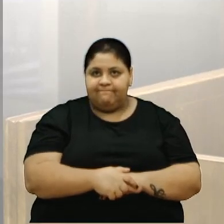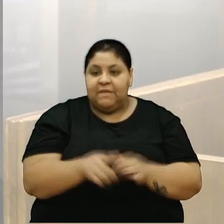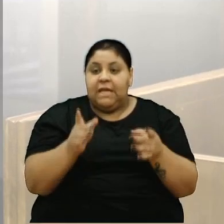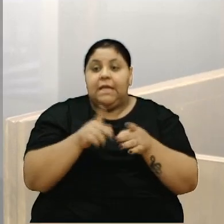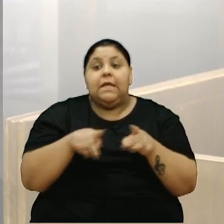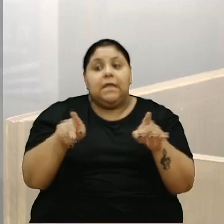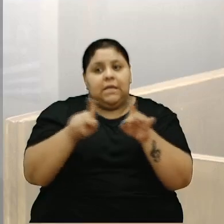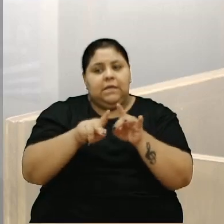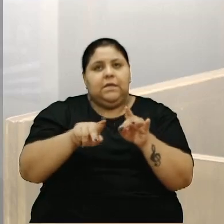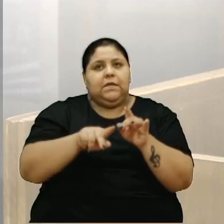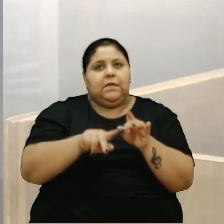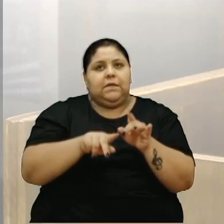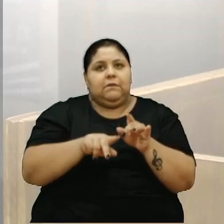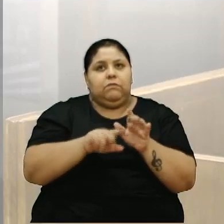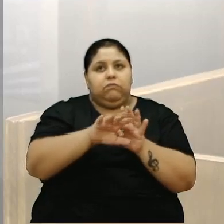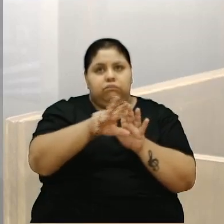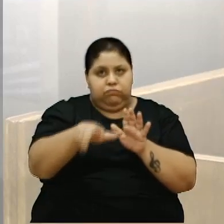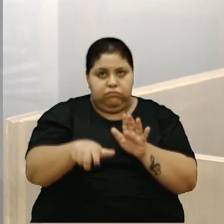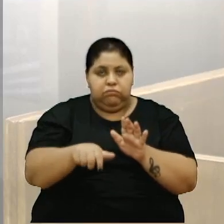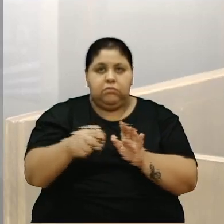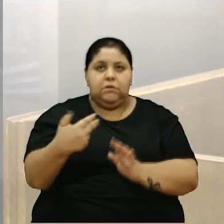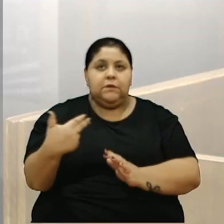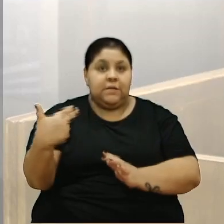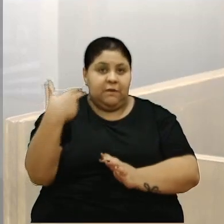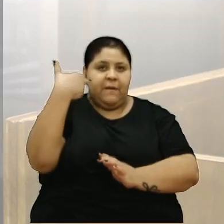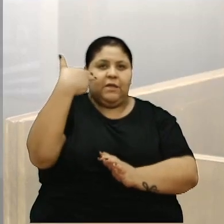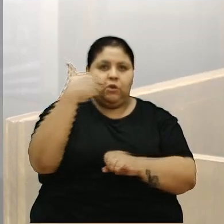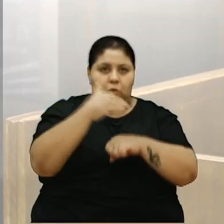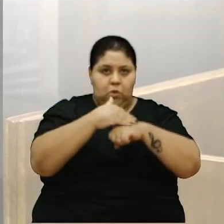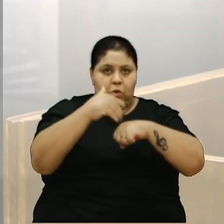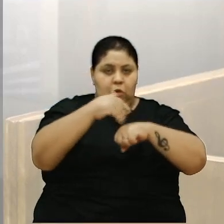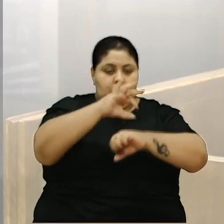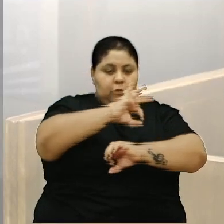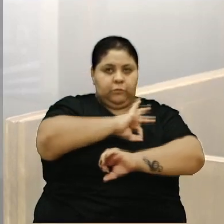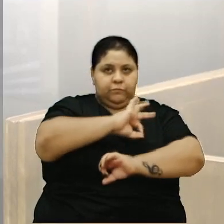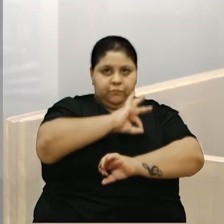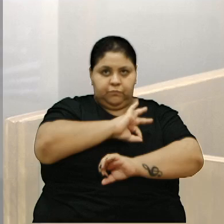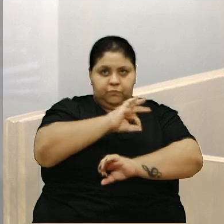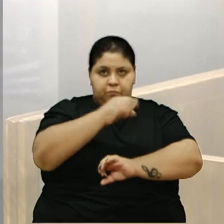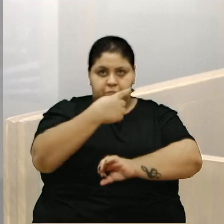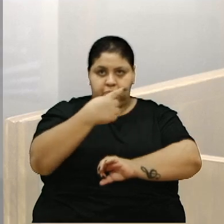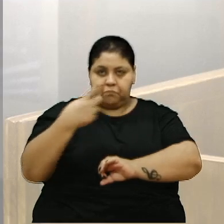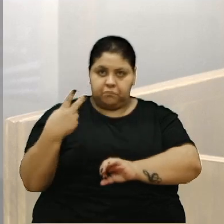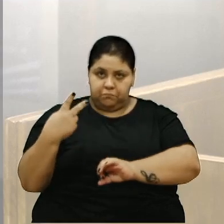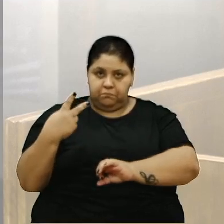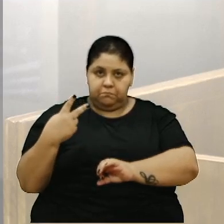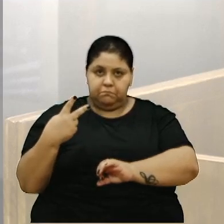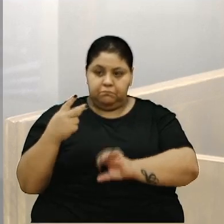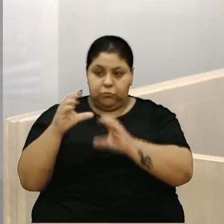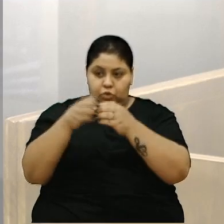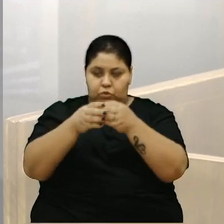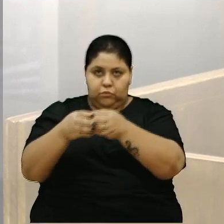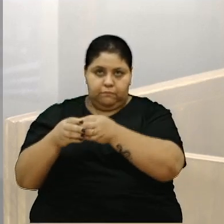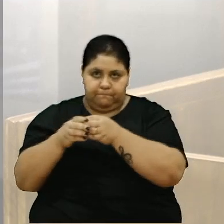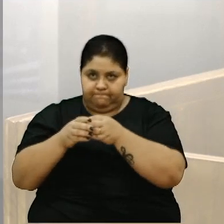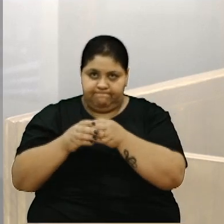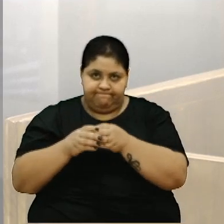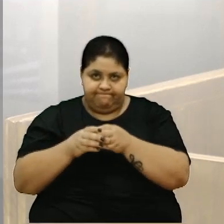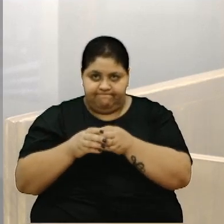ali que assaltou ontem, que matou nosso querido policial do 12º, né? Esse pessoal